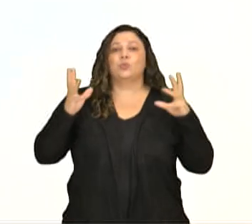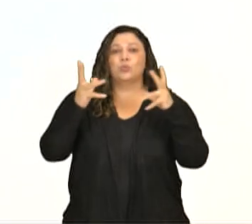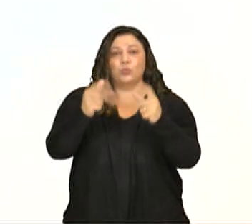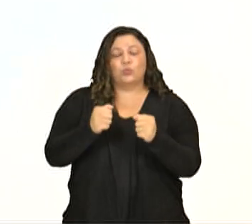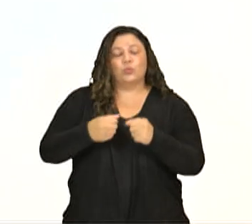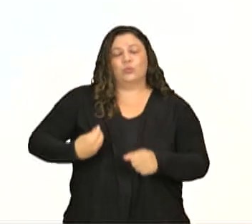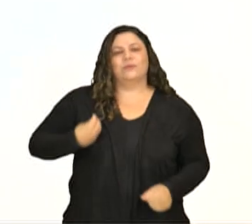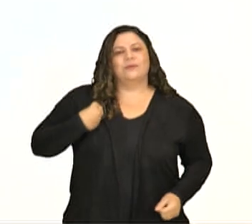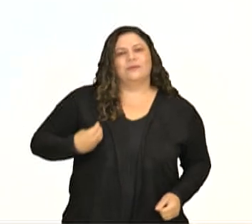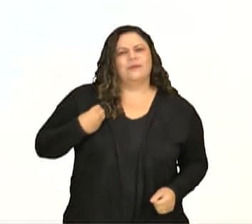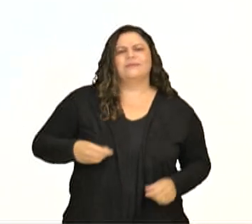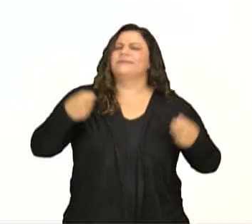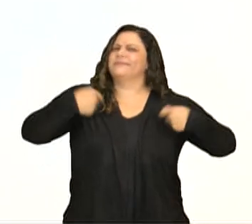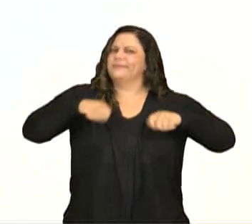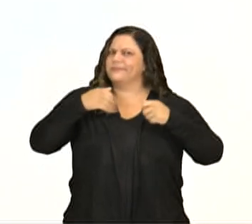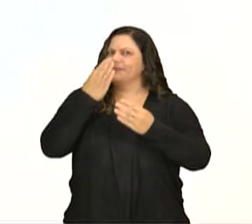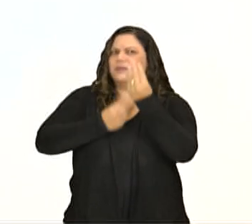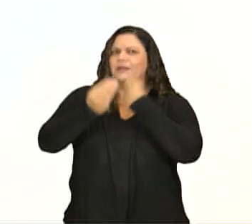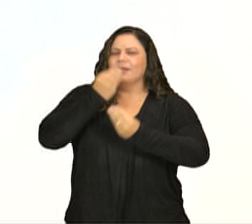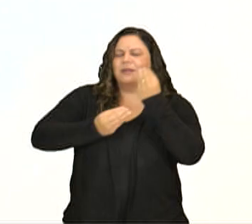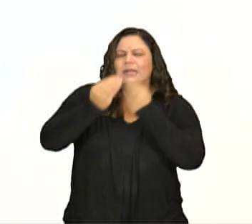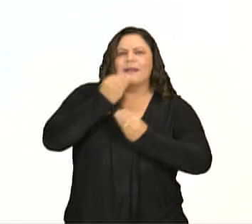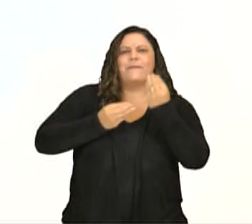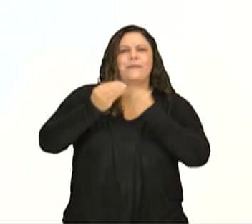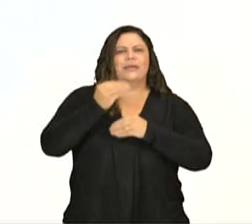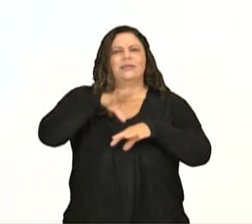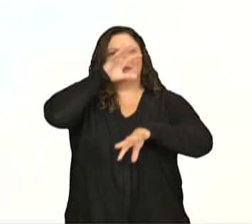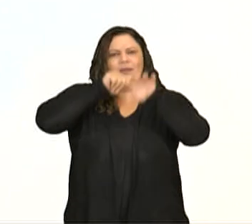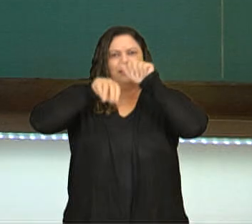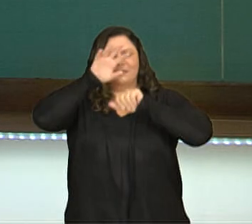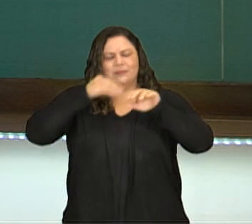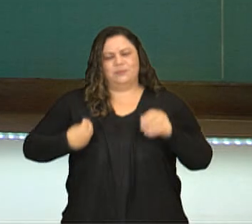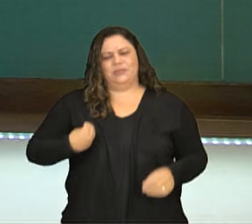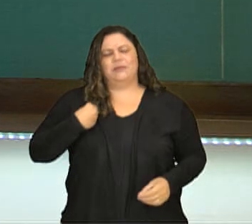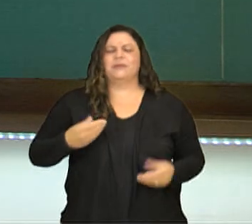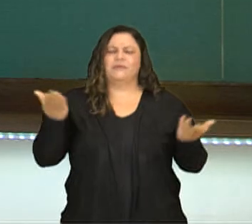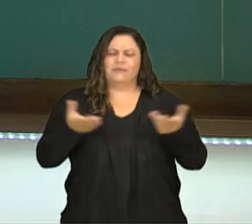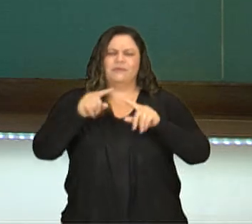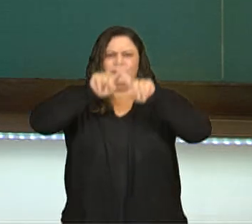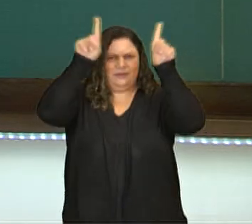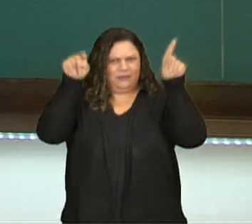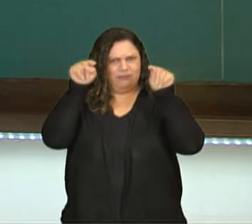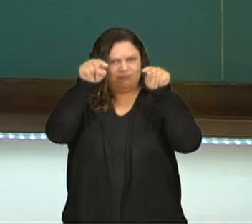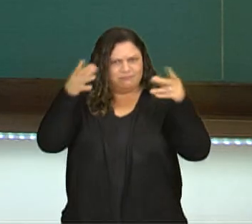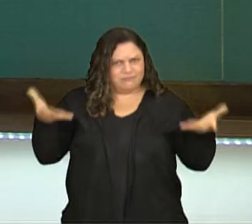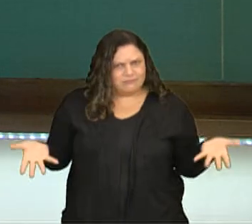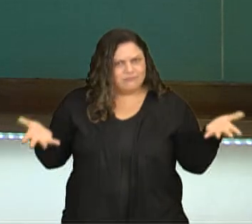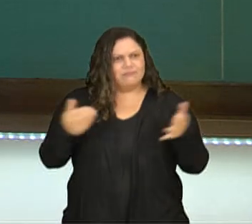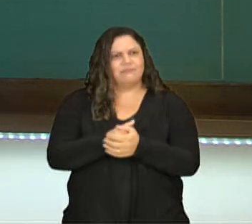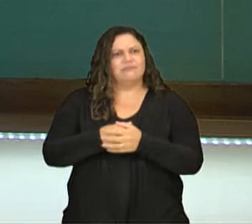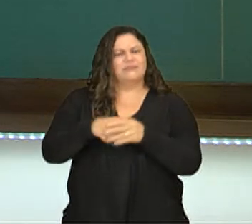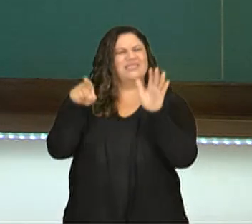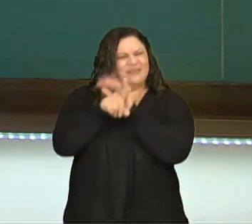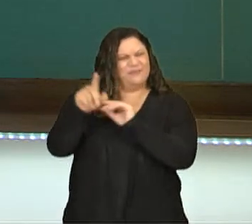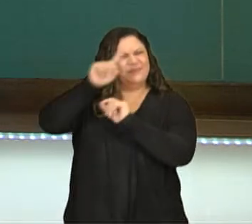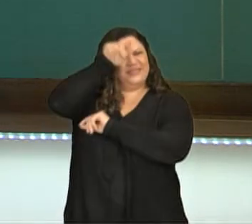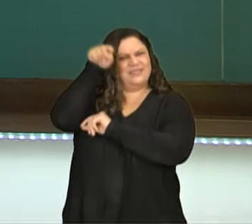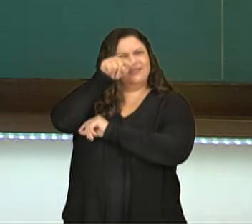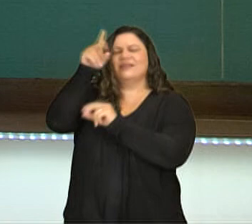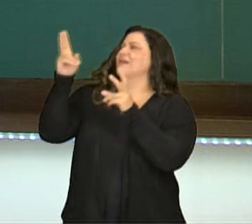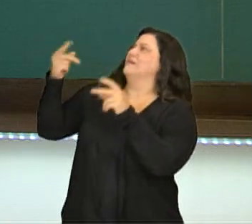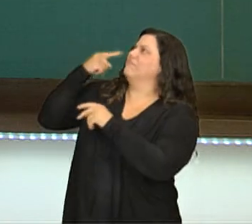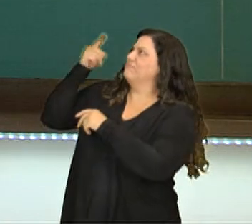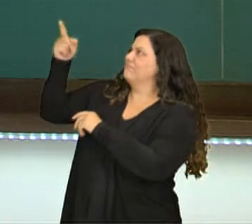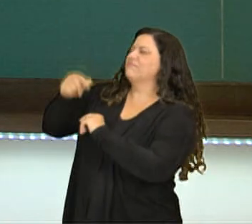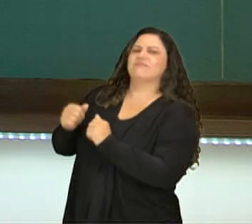se alimentar e respirar para sobreviver, então vamos levantar essa questão primeiramente. Todo ser vivo realmente precisa se alimentar e